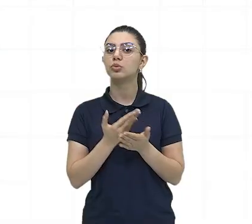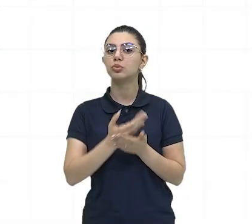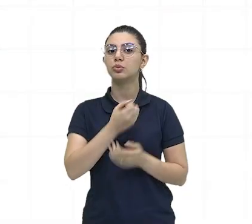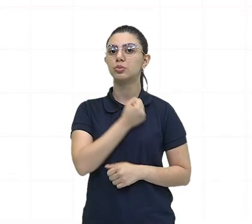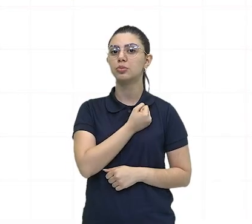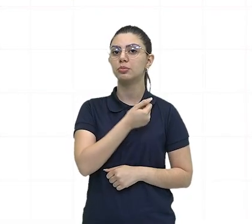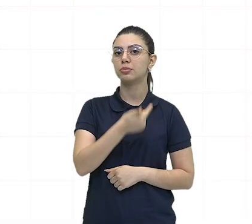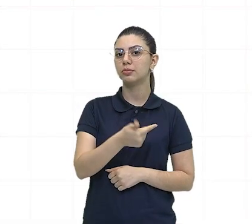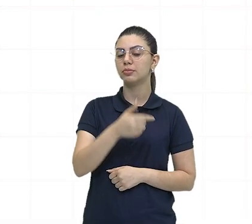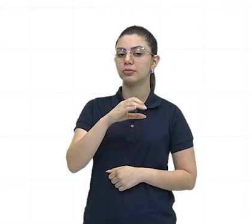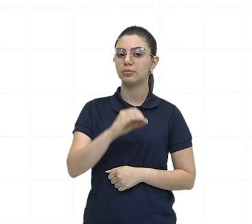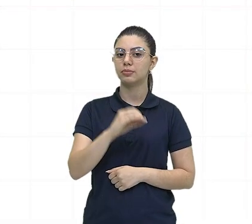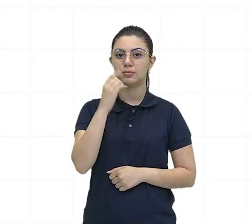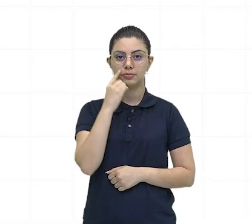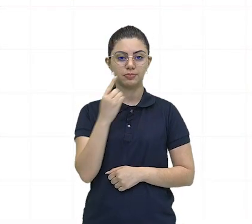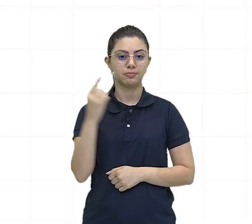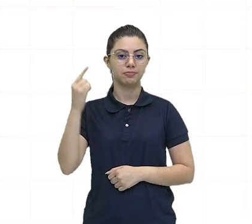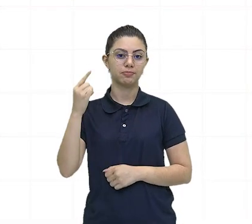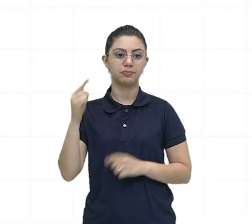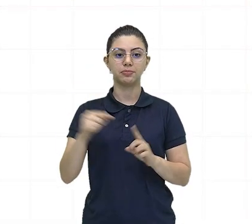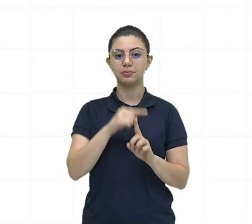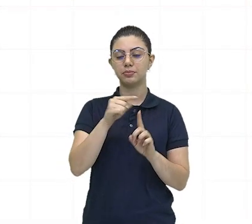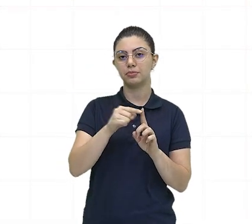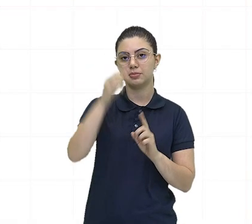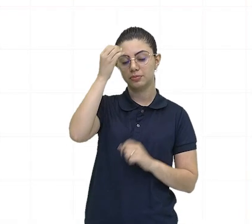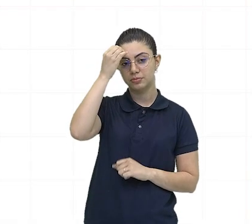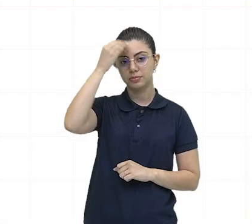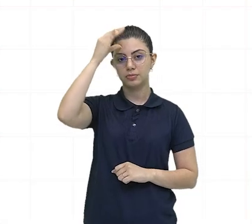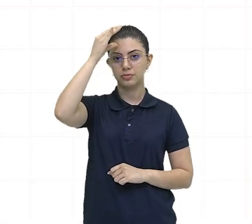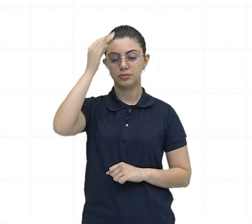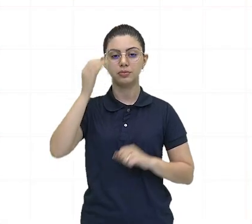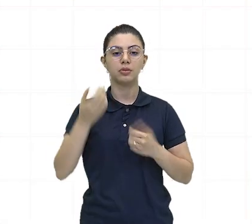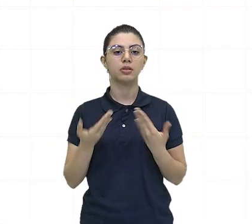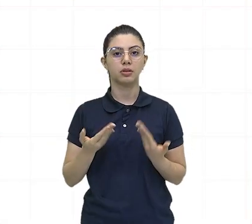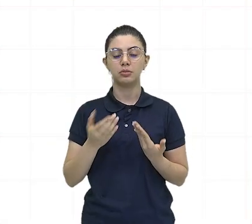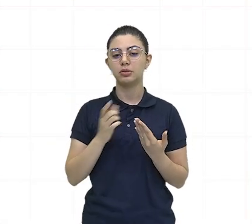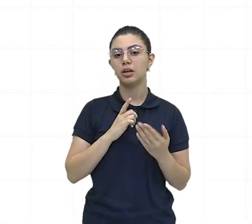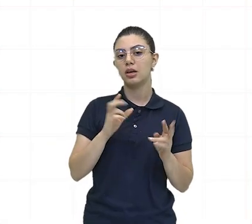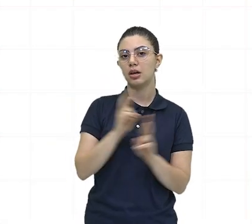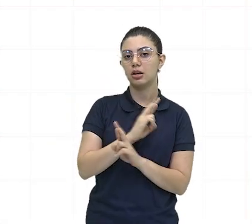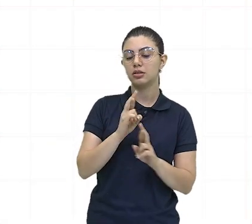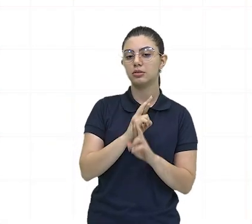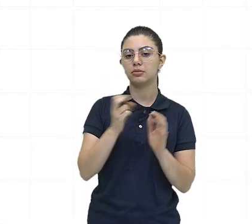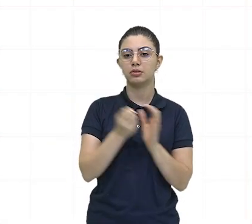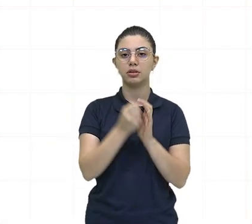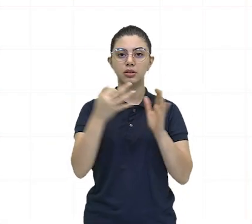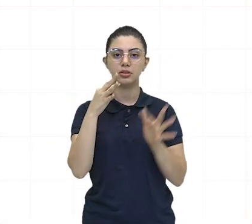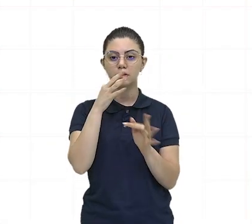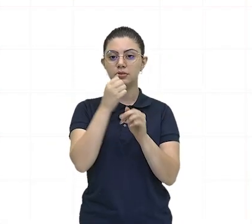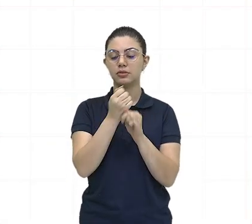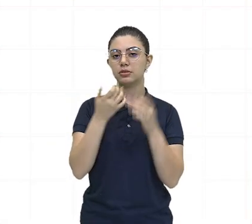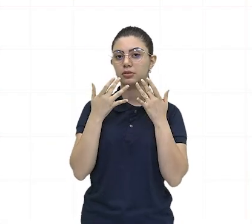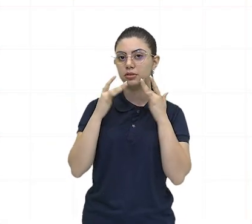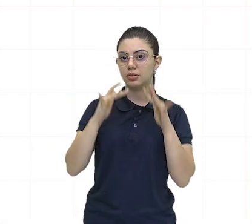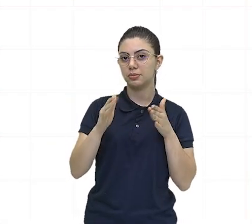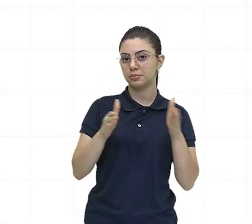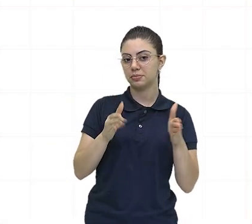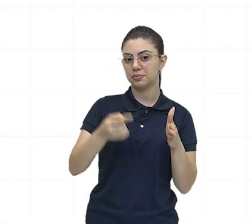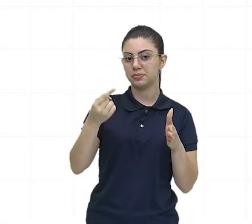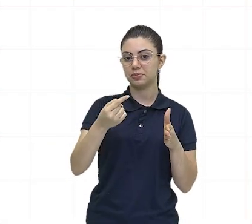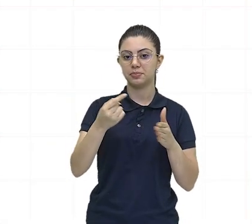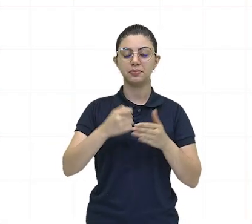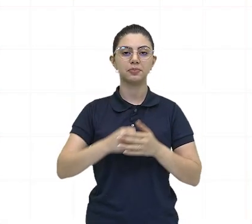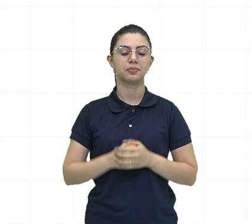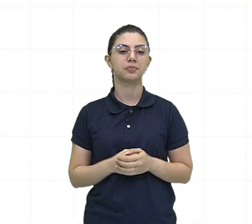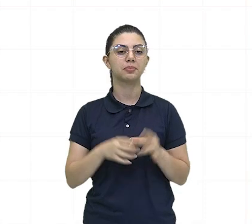aula. Estamos na aula de número 20, com o objeto de conhecimento Relações entre os componentes físico-naturais, parte